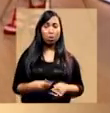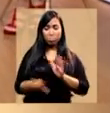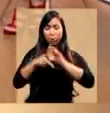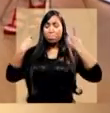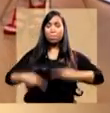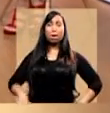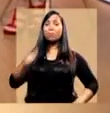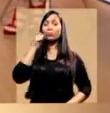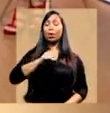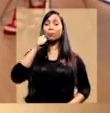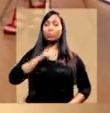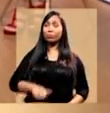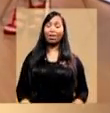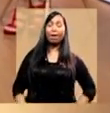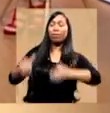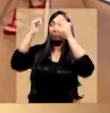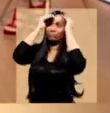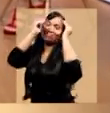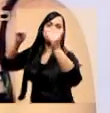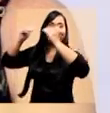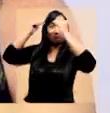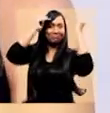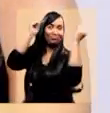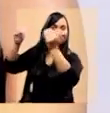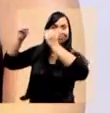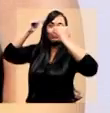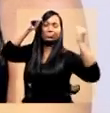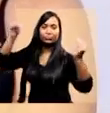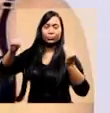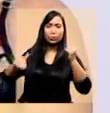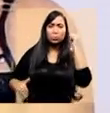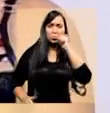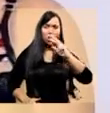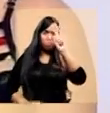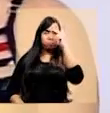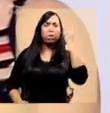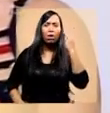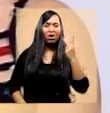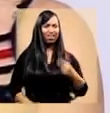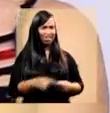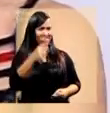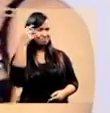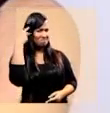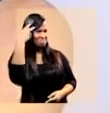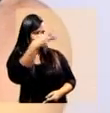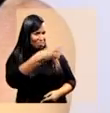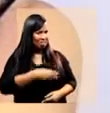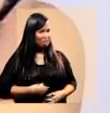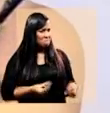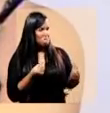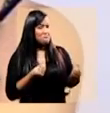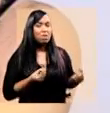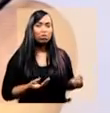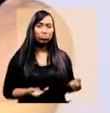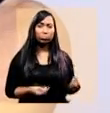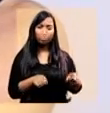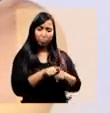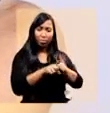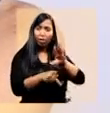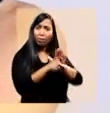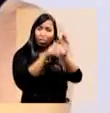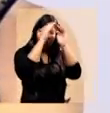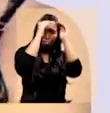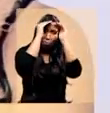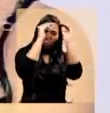da mulher é essa obediência, né? Então, quando ela se volta, pá, vem cá, você tá ficando louca. Quer dizer, você saiu do seu quadrado. Não tá o seu quadrado isso.